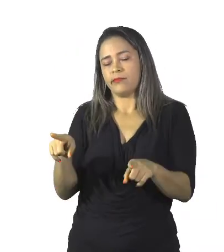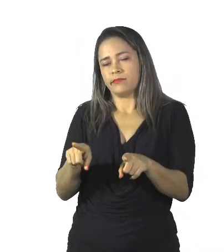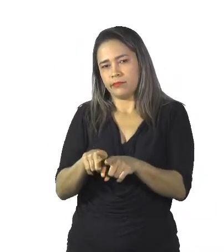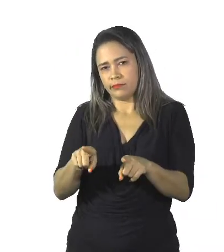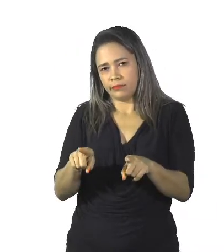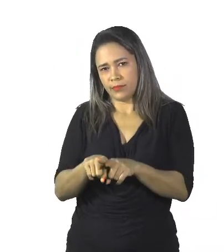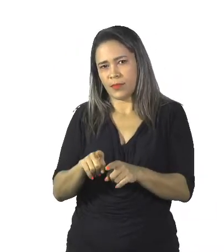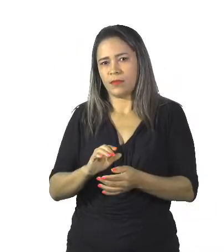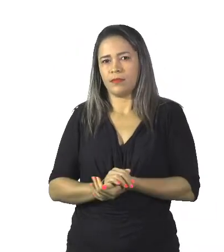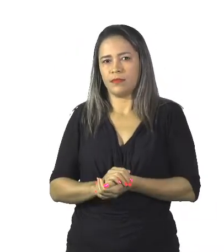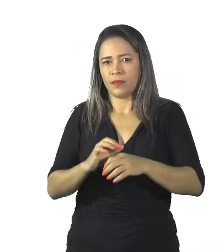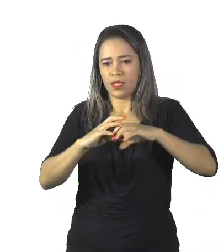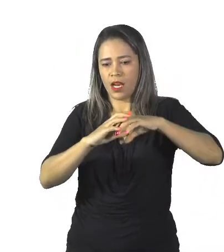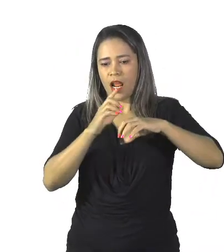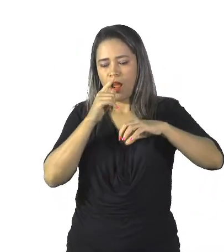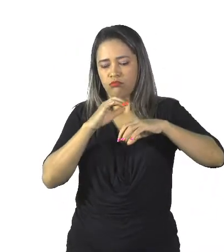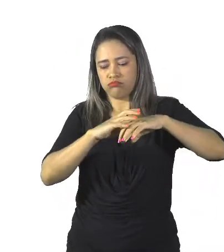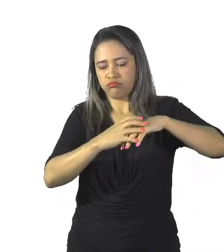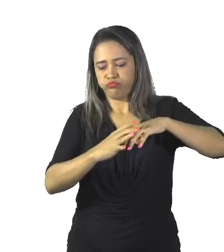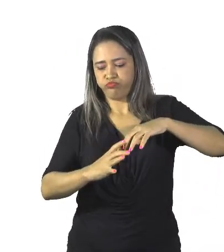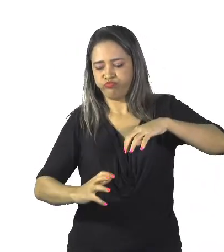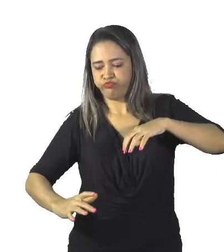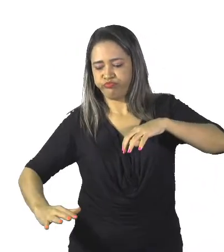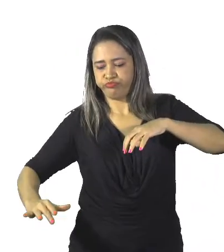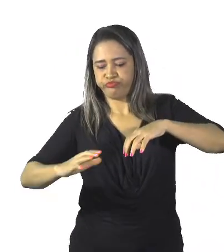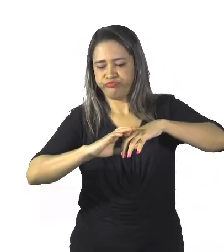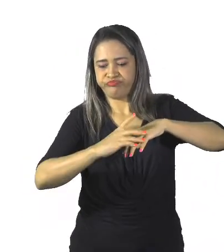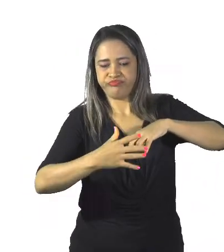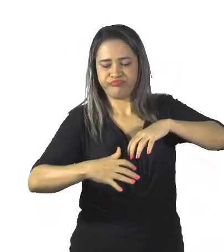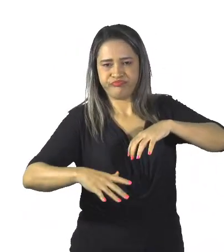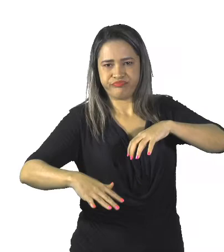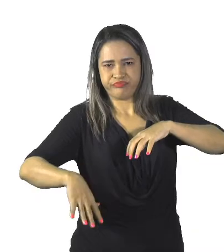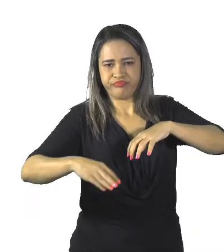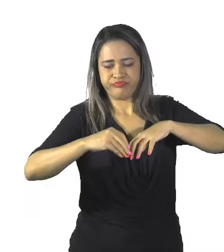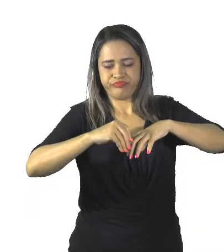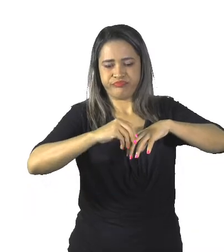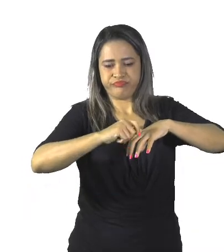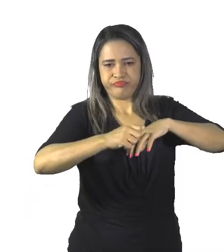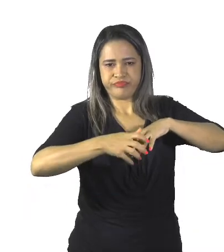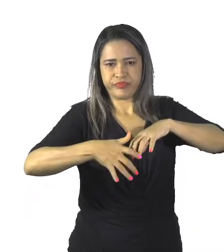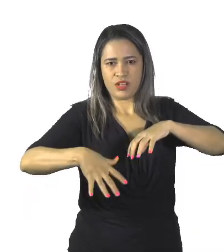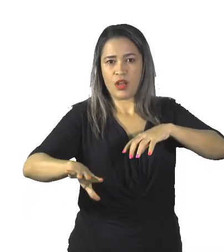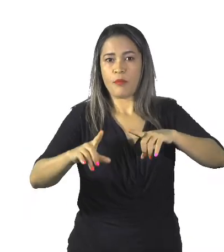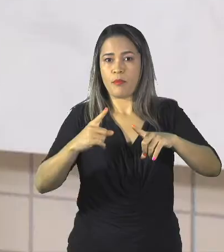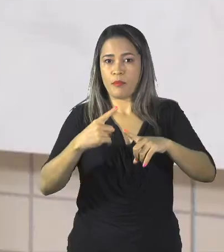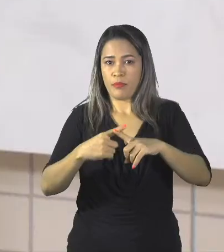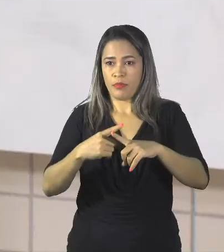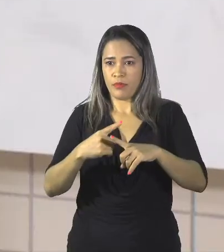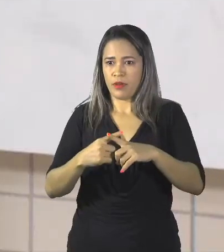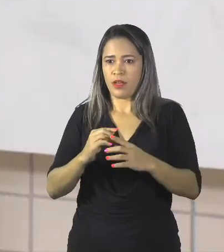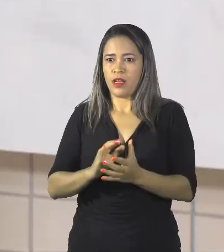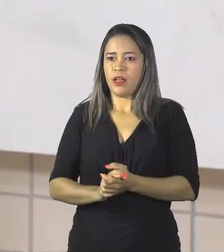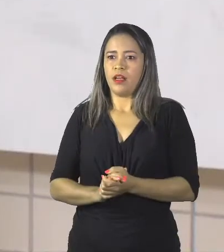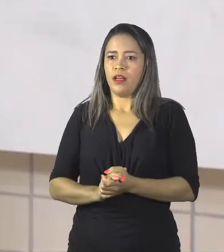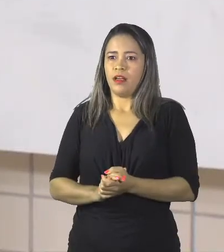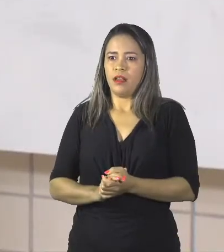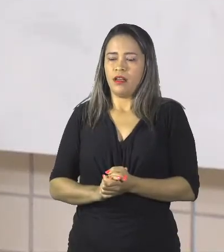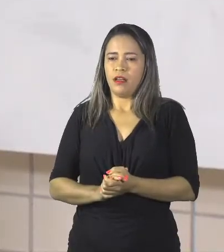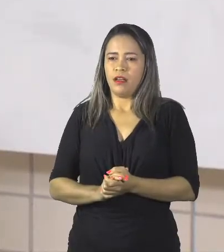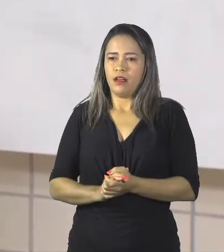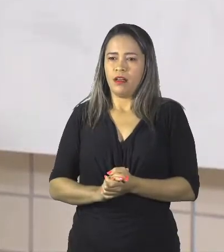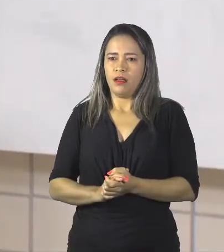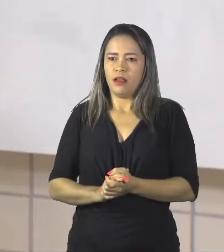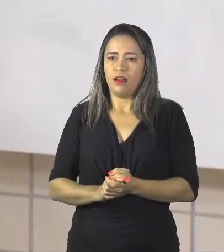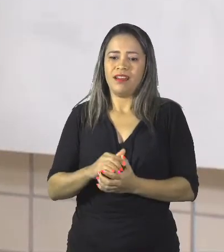consequentemente, o assoreamento do ribeirão, causados pela ocupação desordenada ao longo do curso